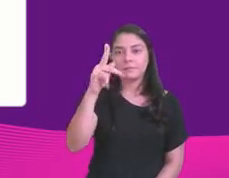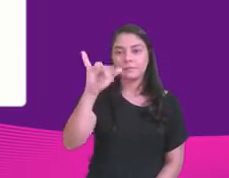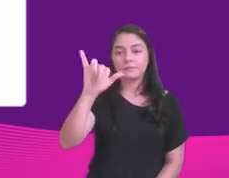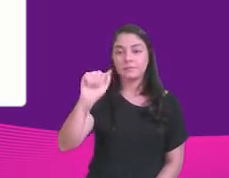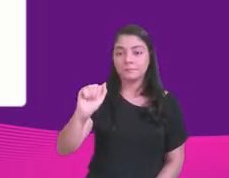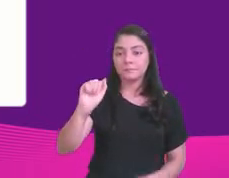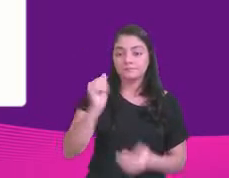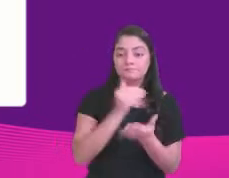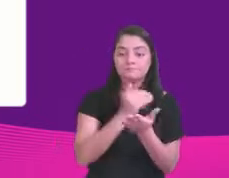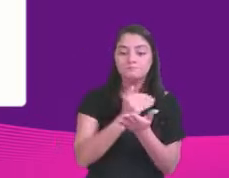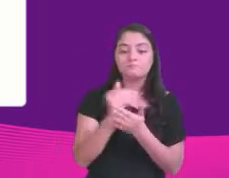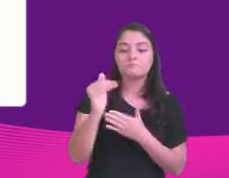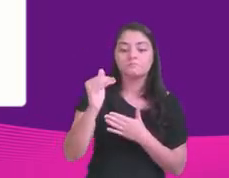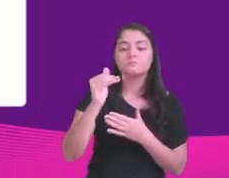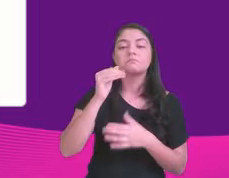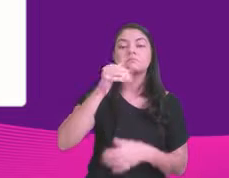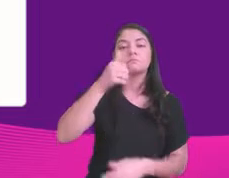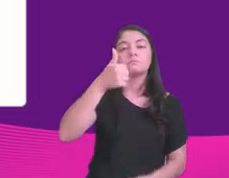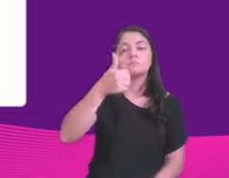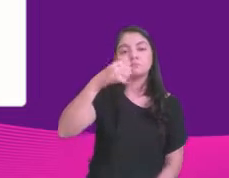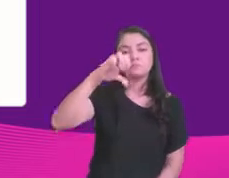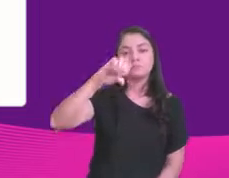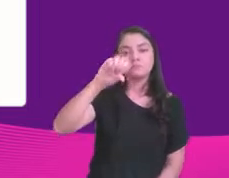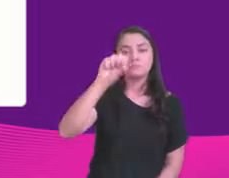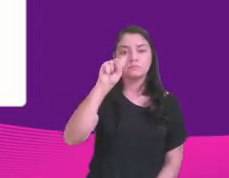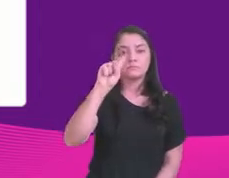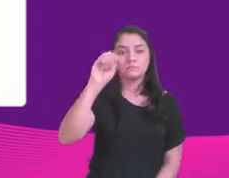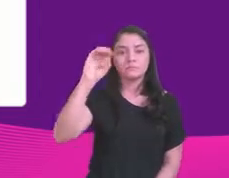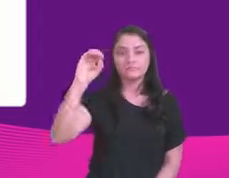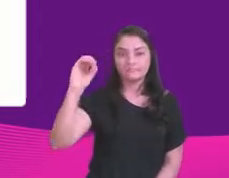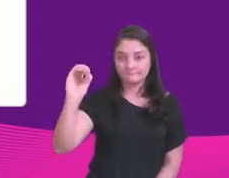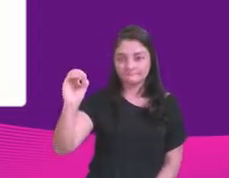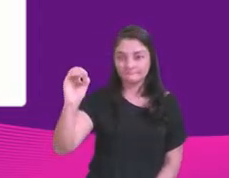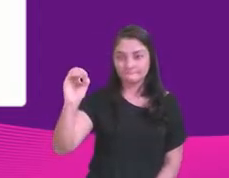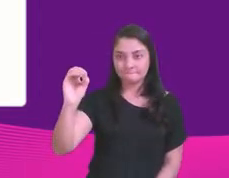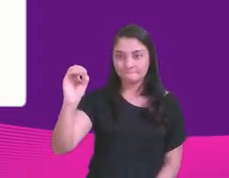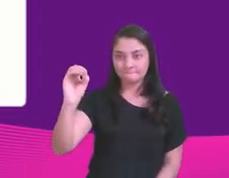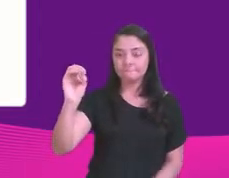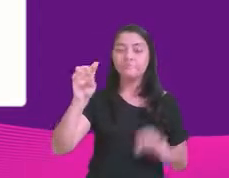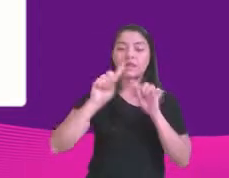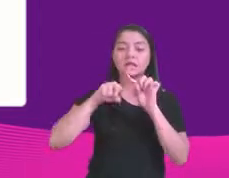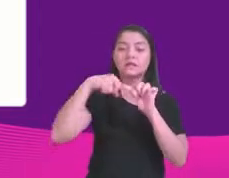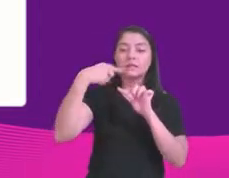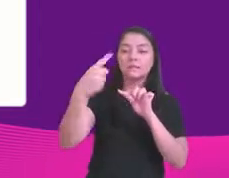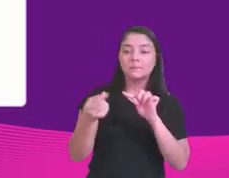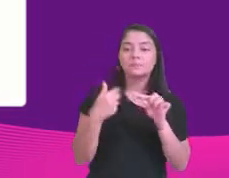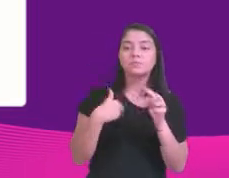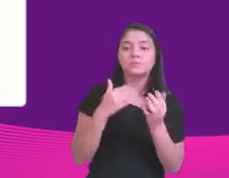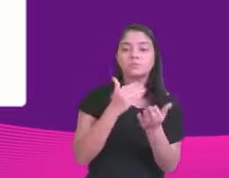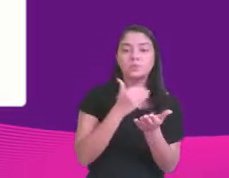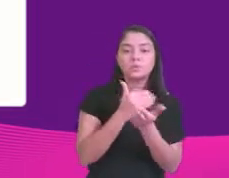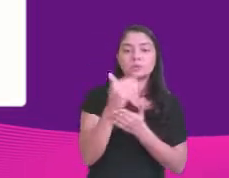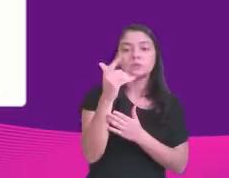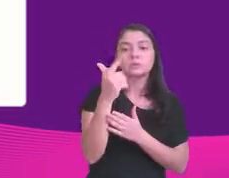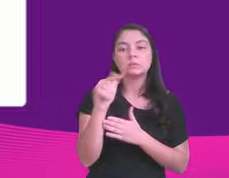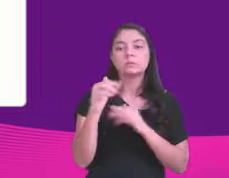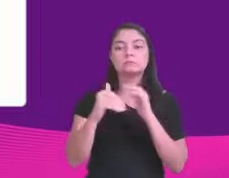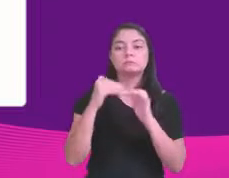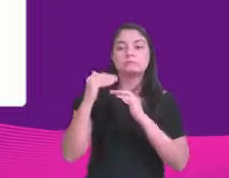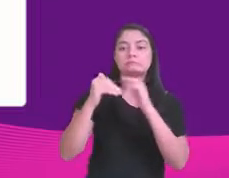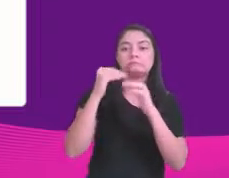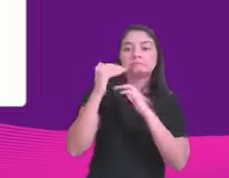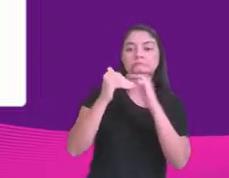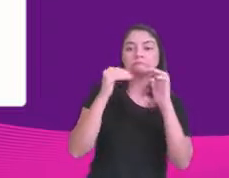1980, que foi colocado, depois realmente veio, pulverizada pelo Sugar Baker, que realmente se